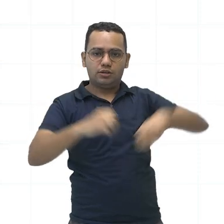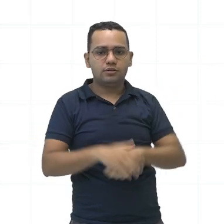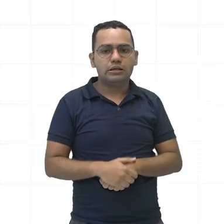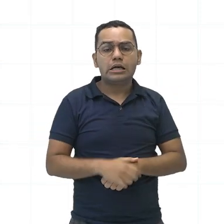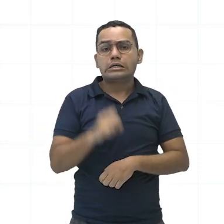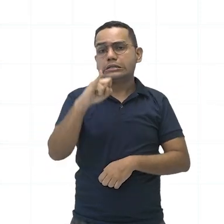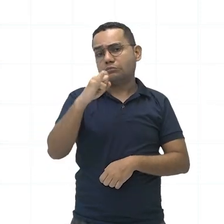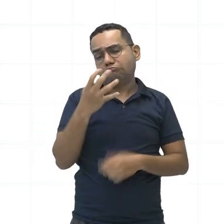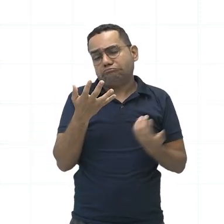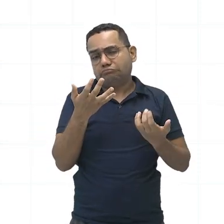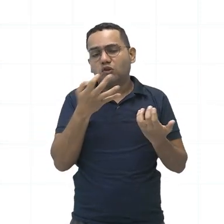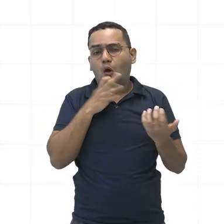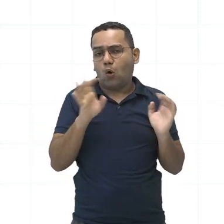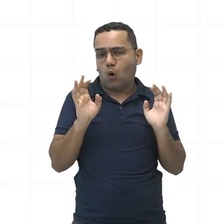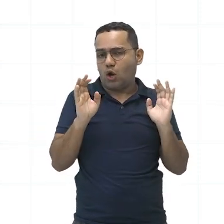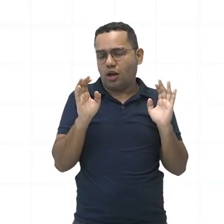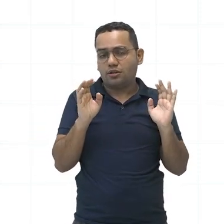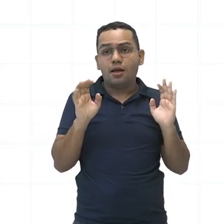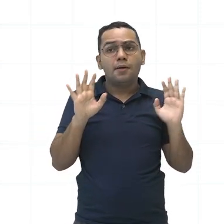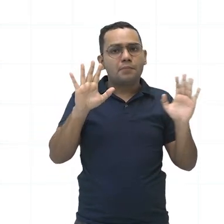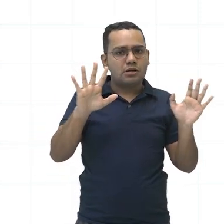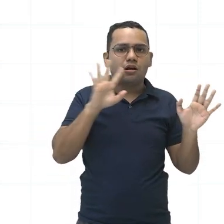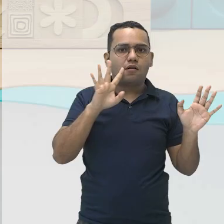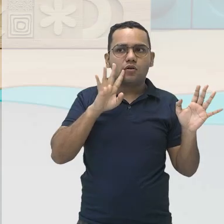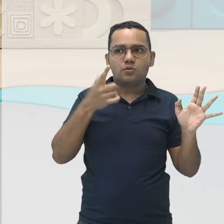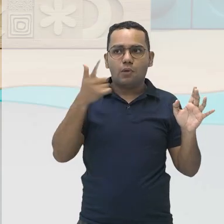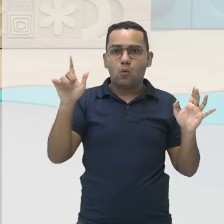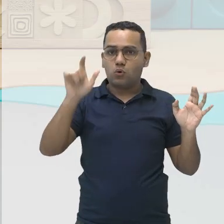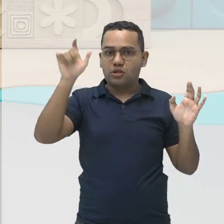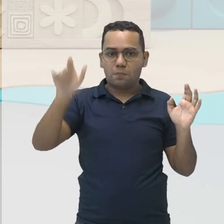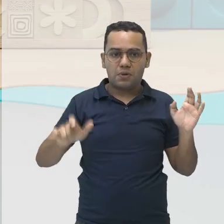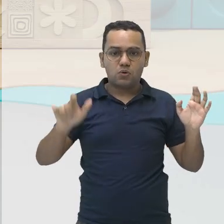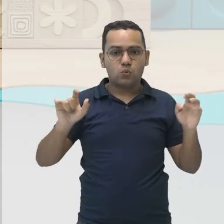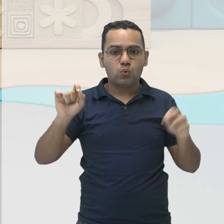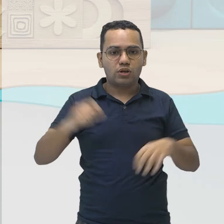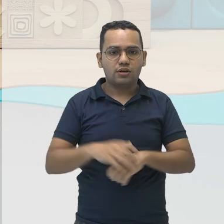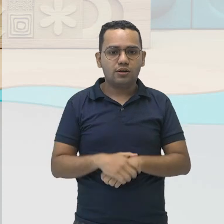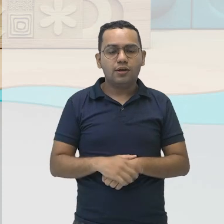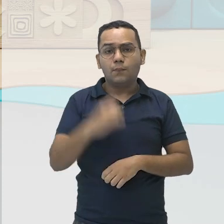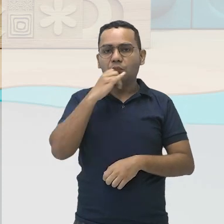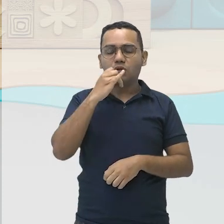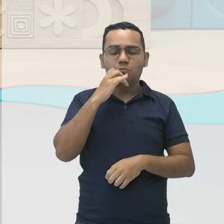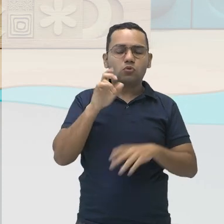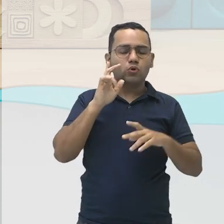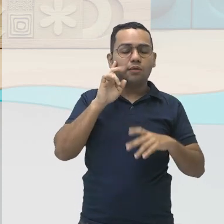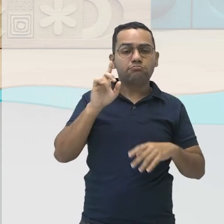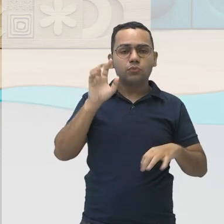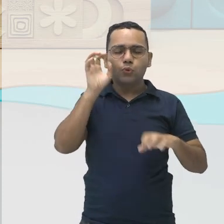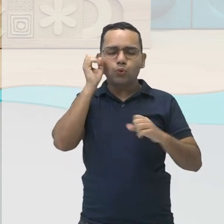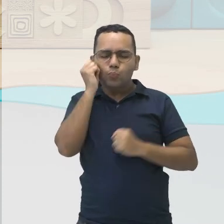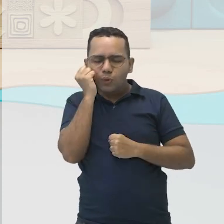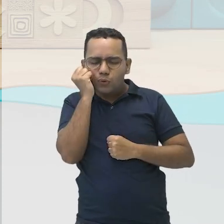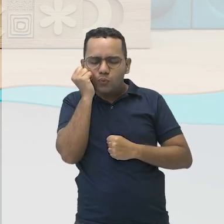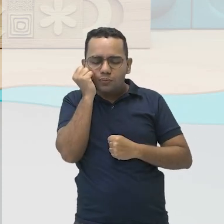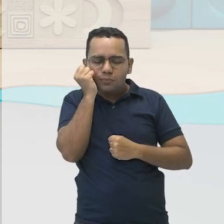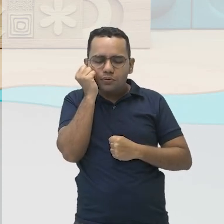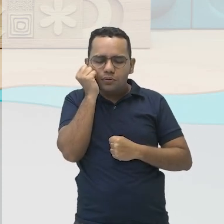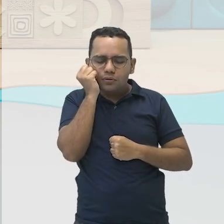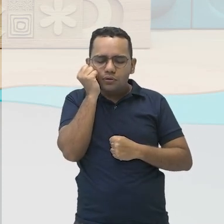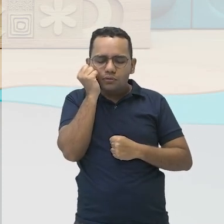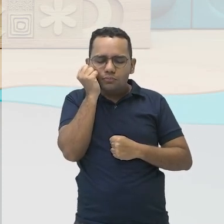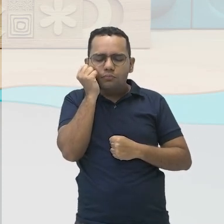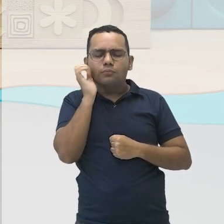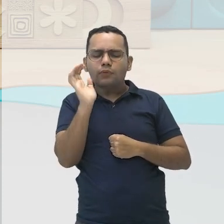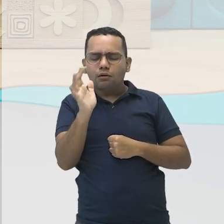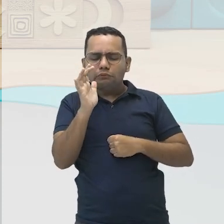essa, provavelmente você já conheceu alguém que passou por uma situação como essa, de estar dormindo aí do nada, as pernas, a panturrilha